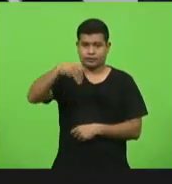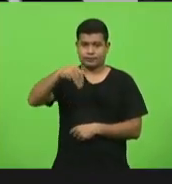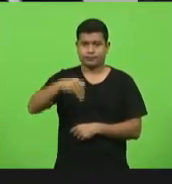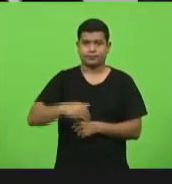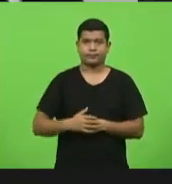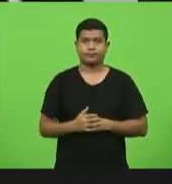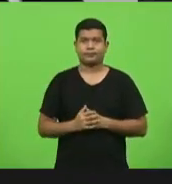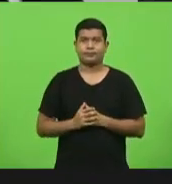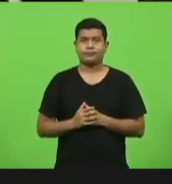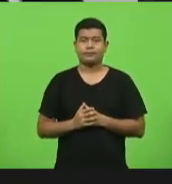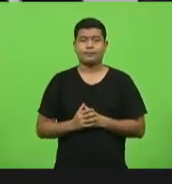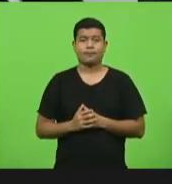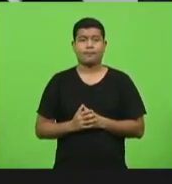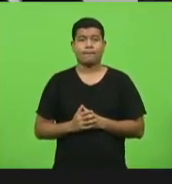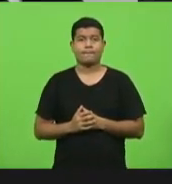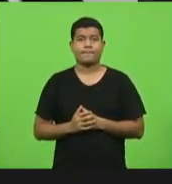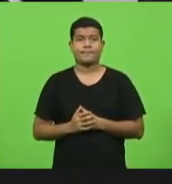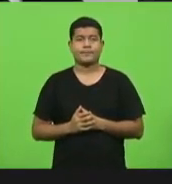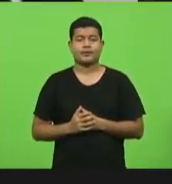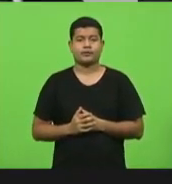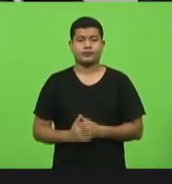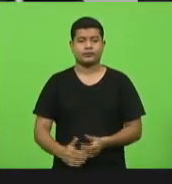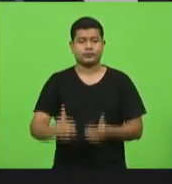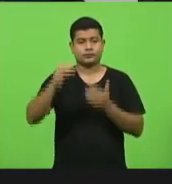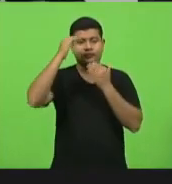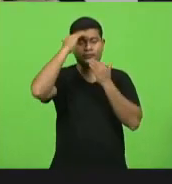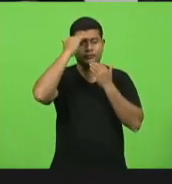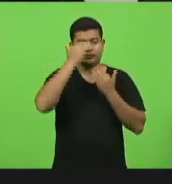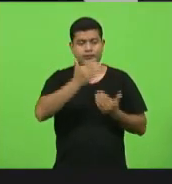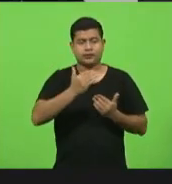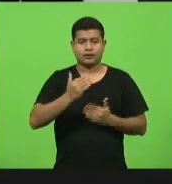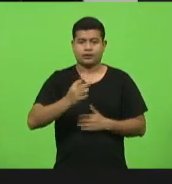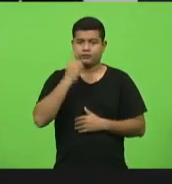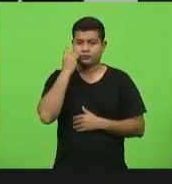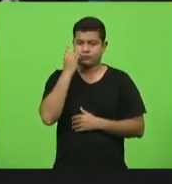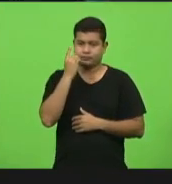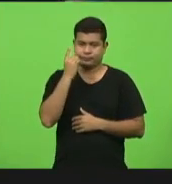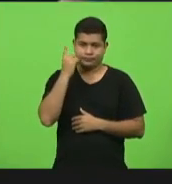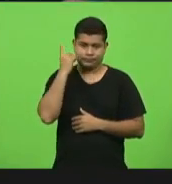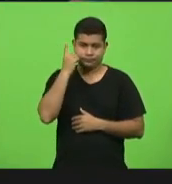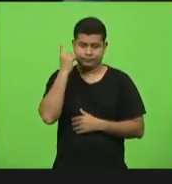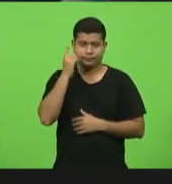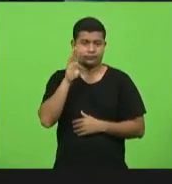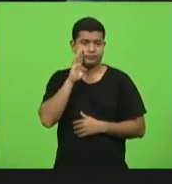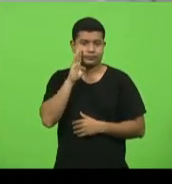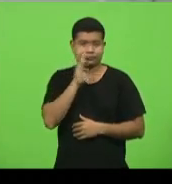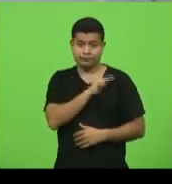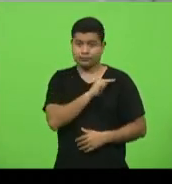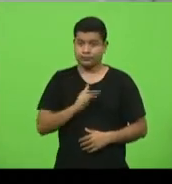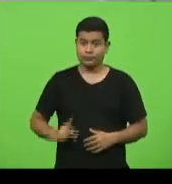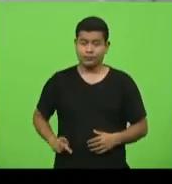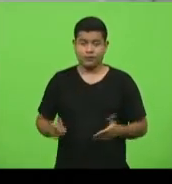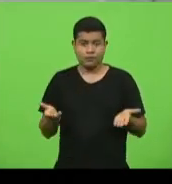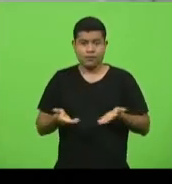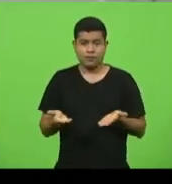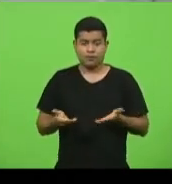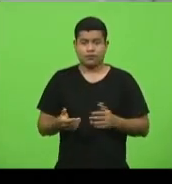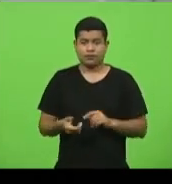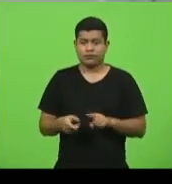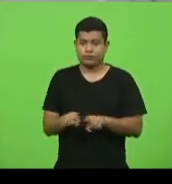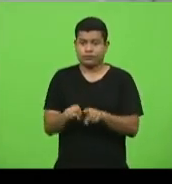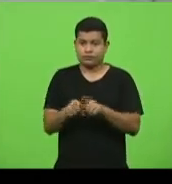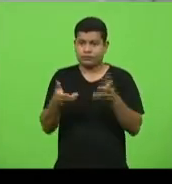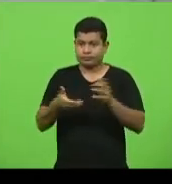Muito obrigado, presidente em exercício, deputado Nilson Berlanda. Cumprimentar todos os colegas deputados